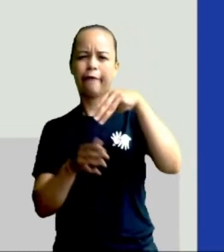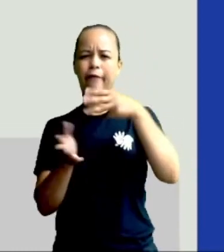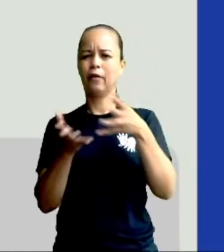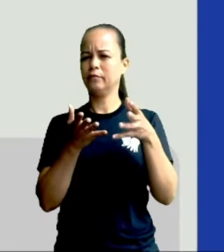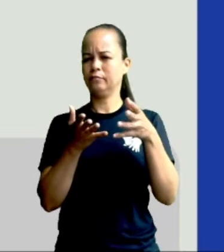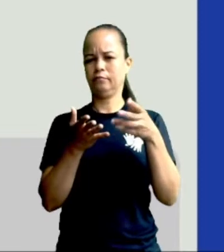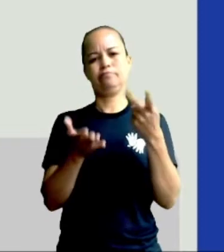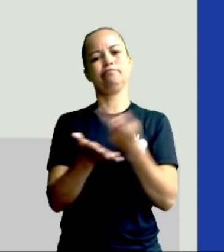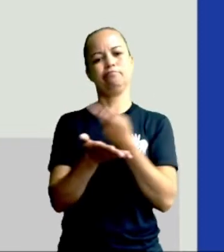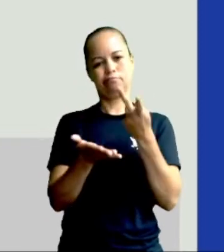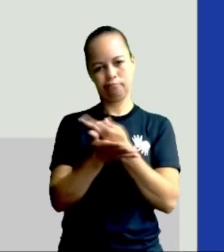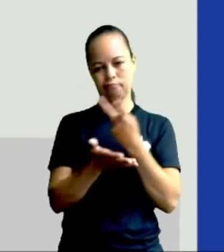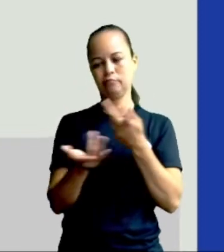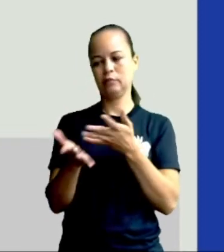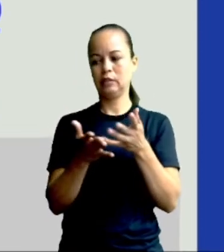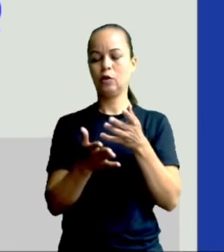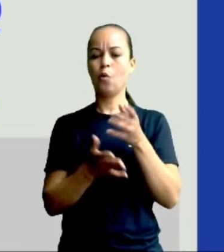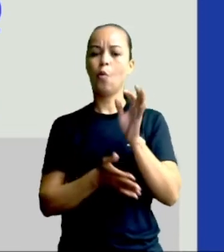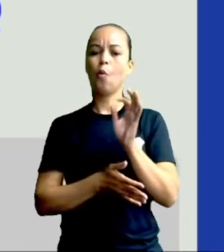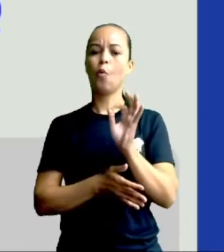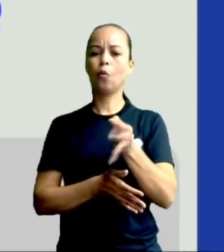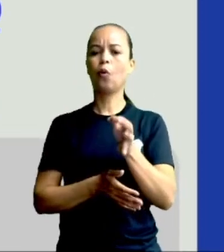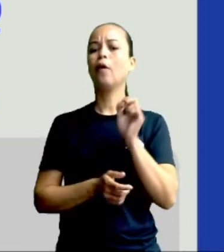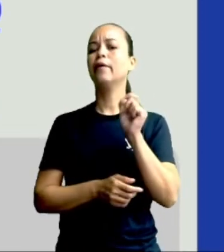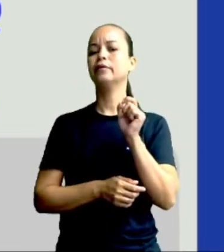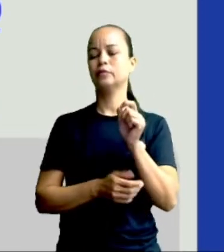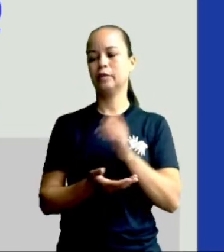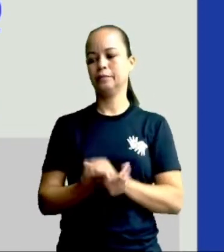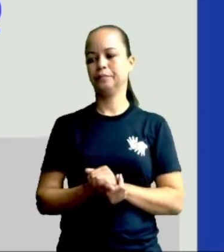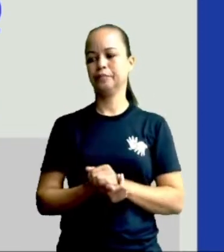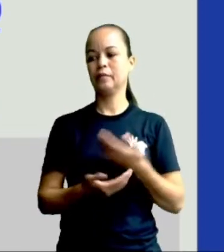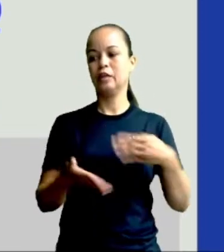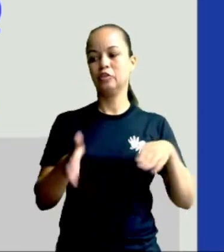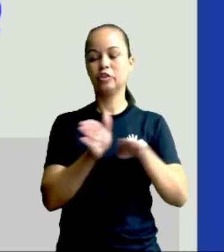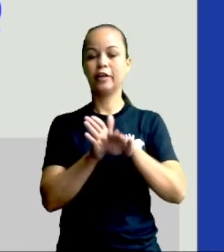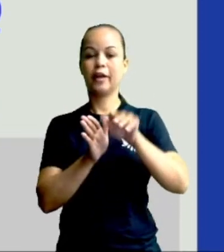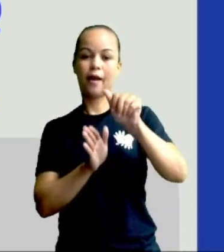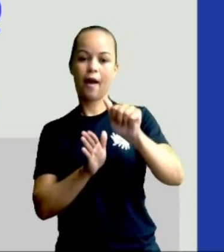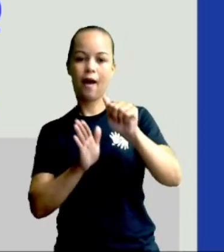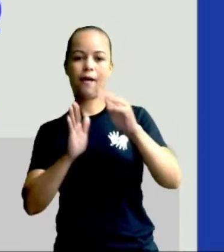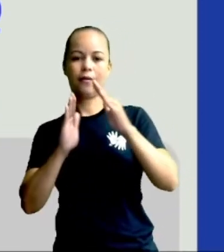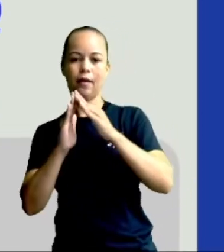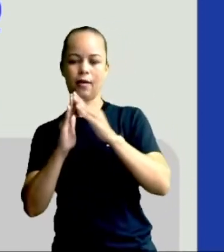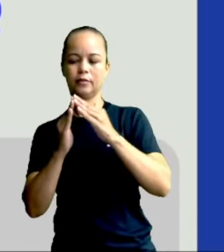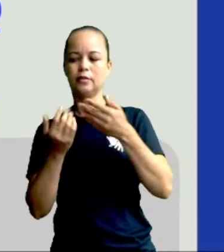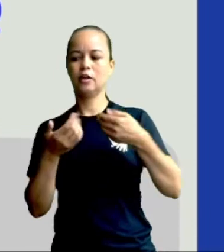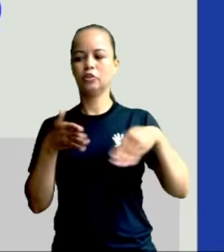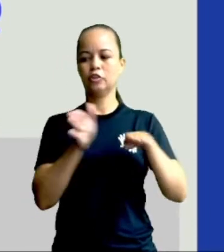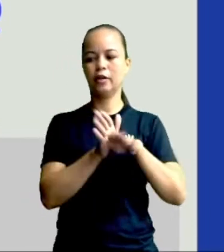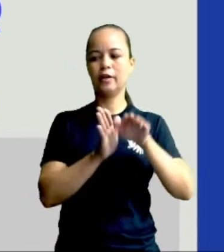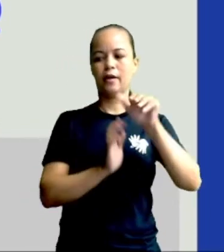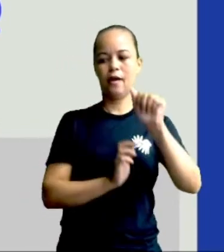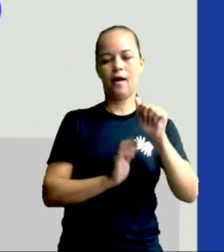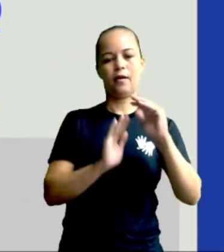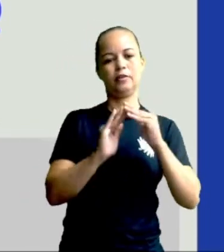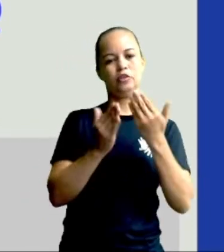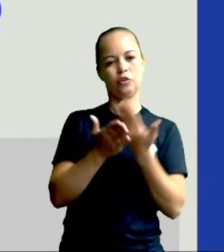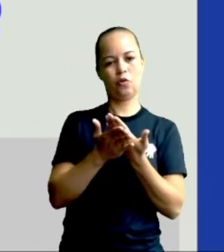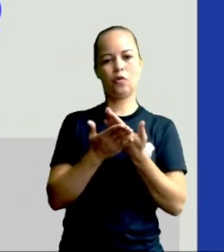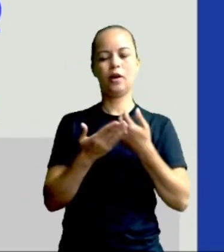não é errado e qual é o correto eu cheguei a casa cheguei à escola